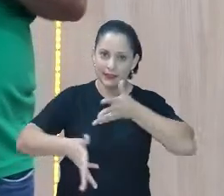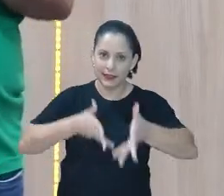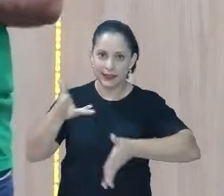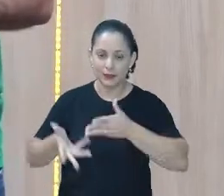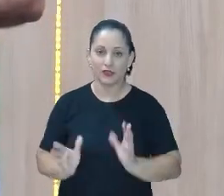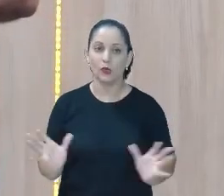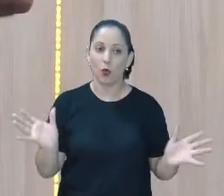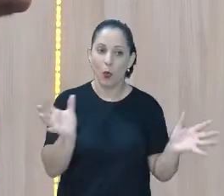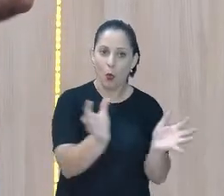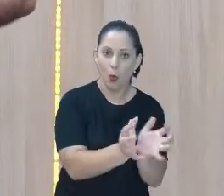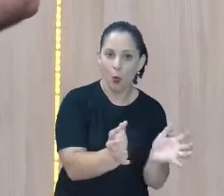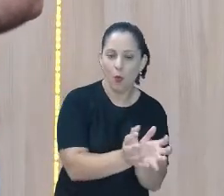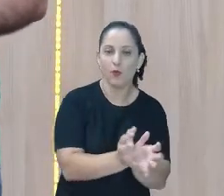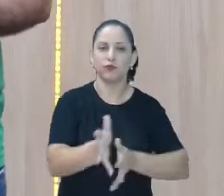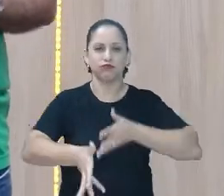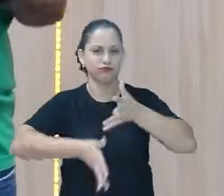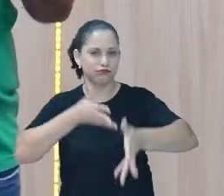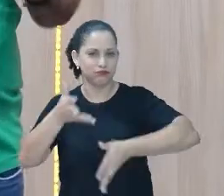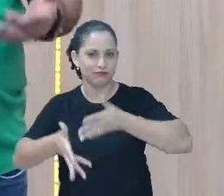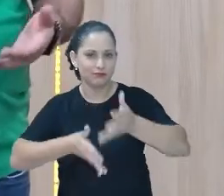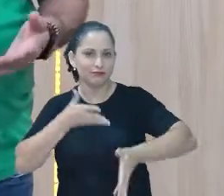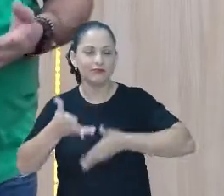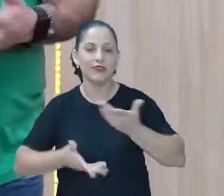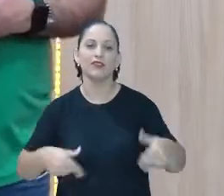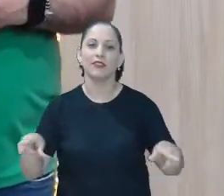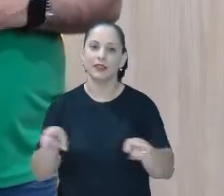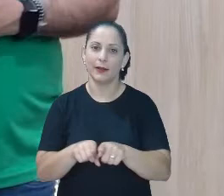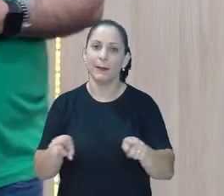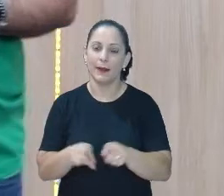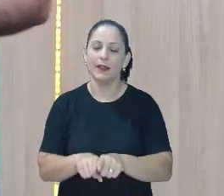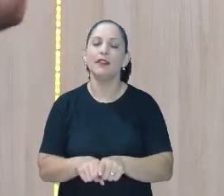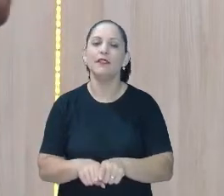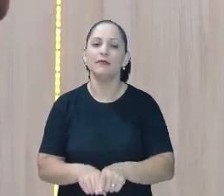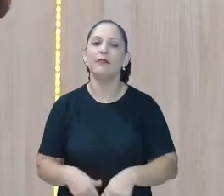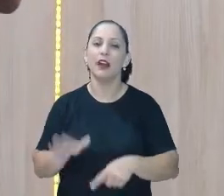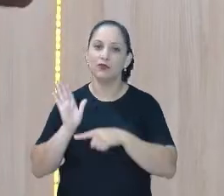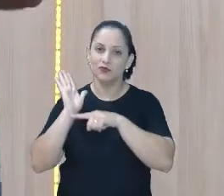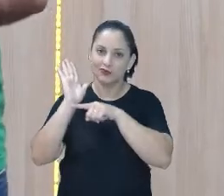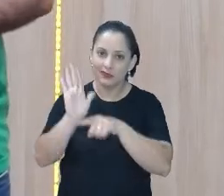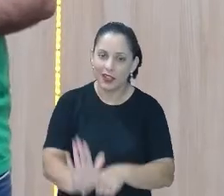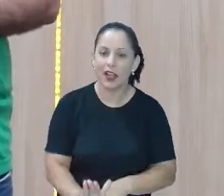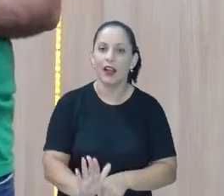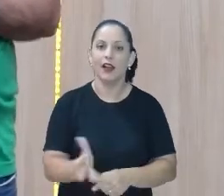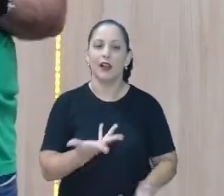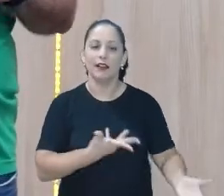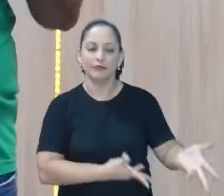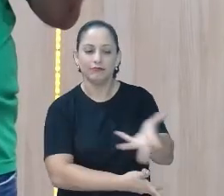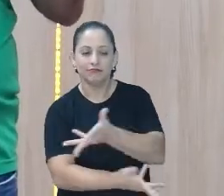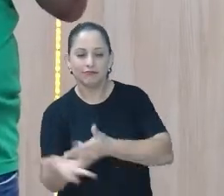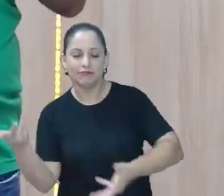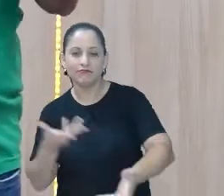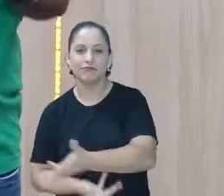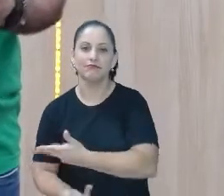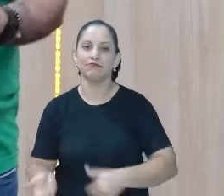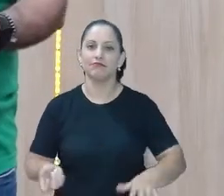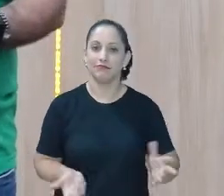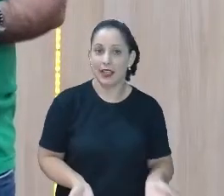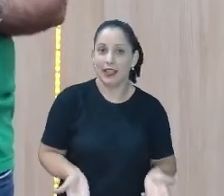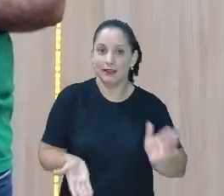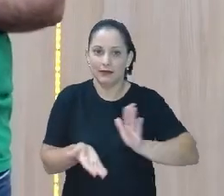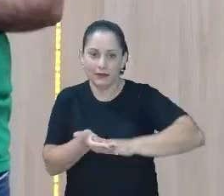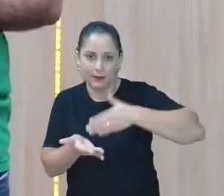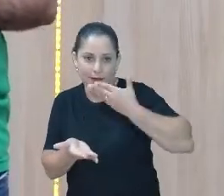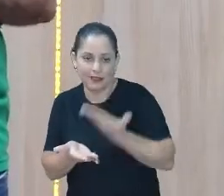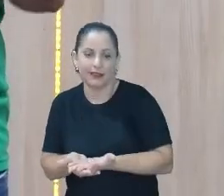né, intérpretes de Libras, né, que trabalham aqui conosco, ela nos ajuda